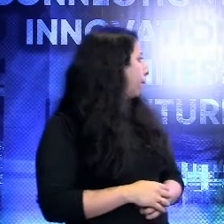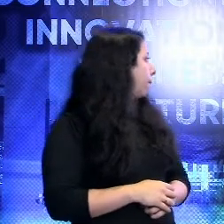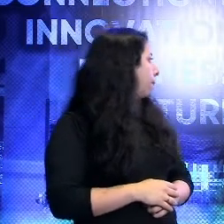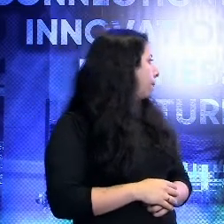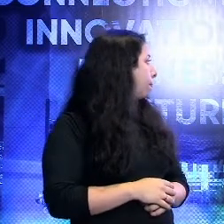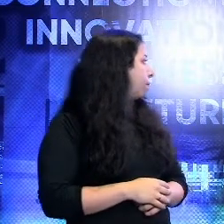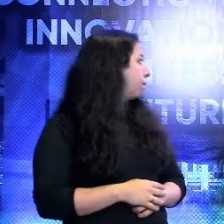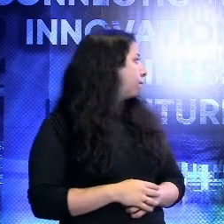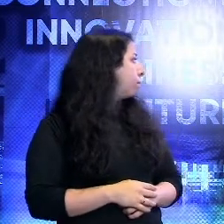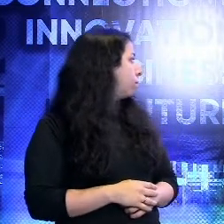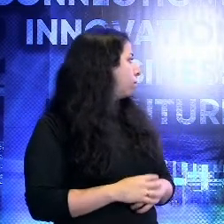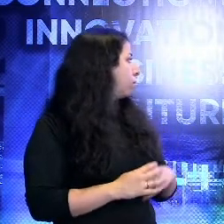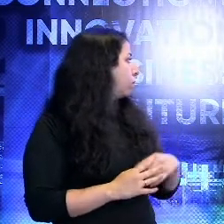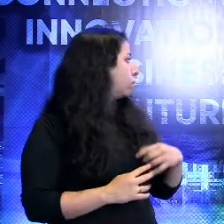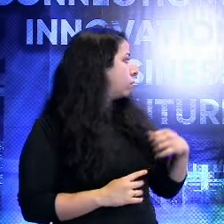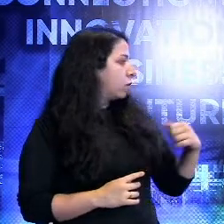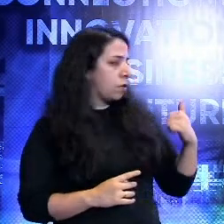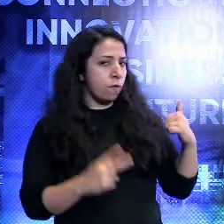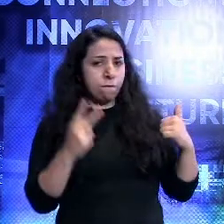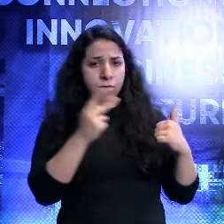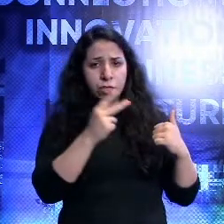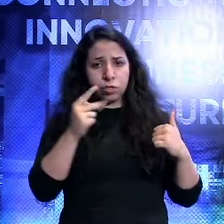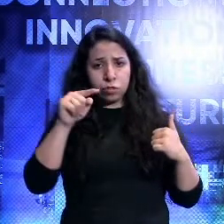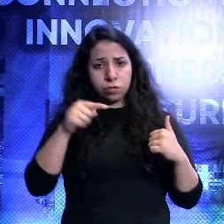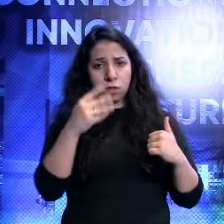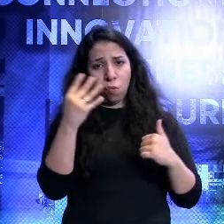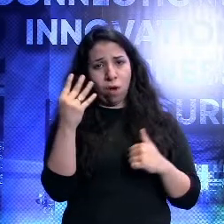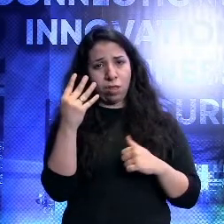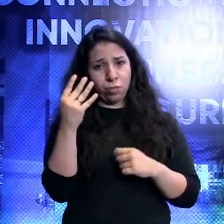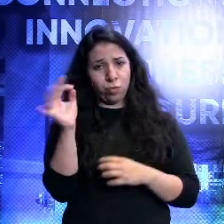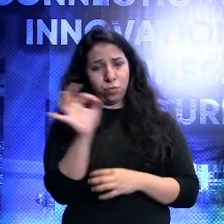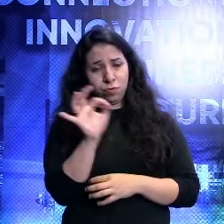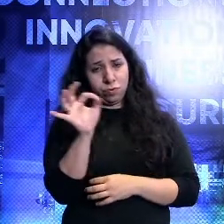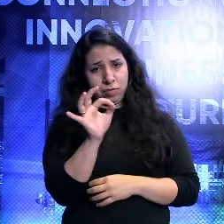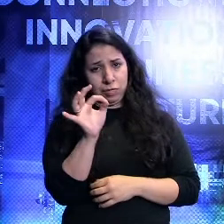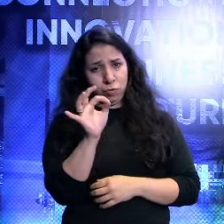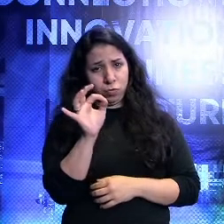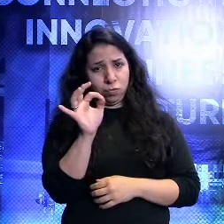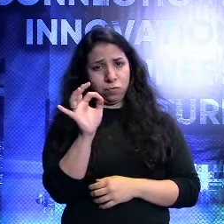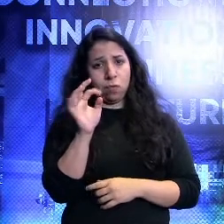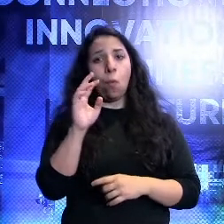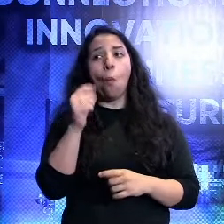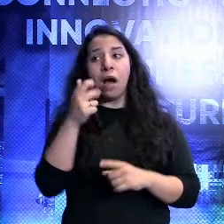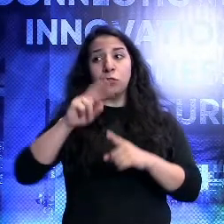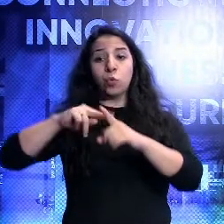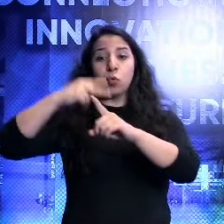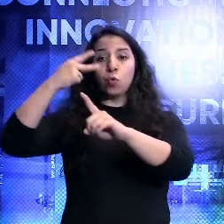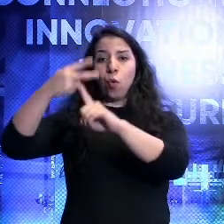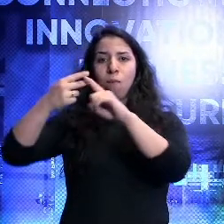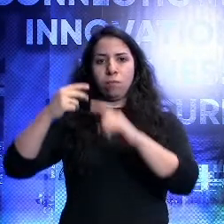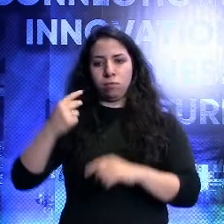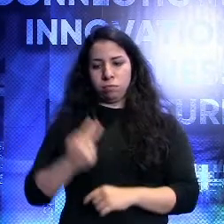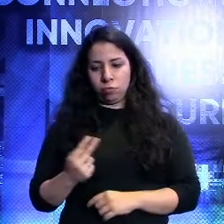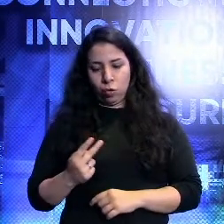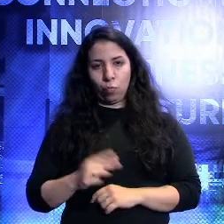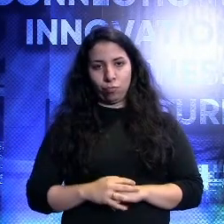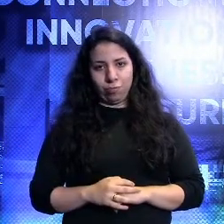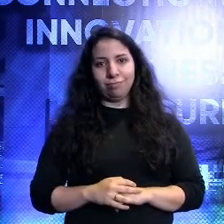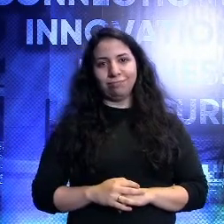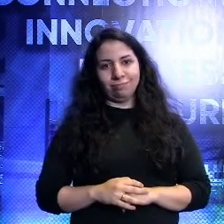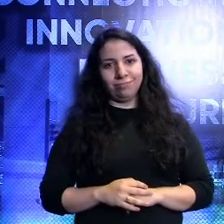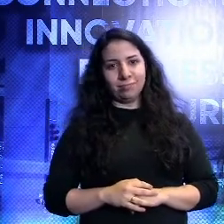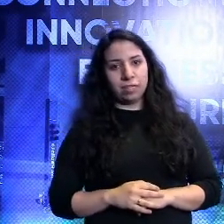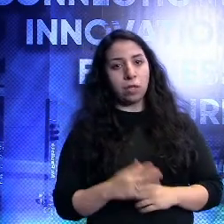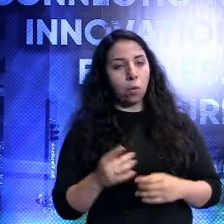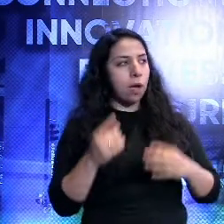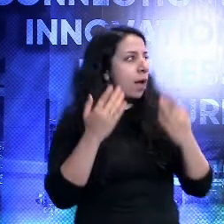22,4%, praticamente quase o dobro do segundo colocado, certo? Mas o que é análise de cluster? Como eu vi que tem